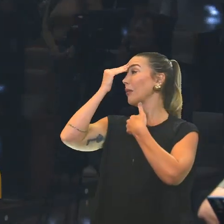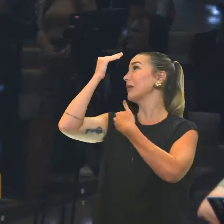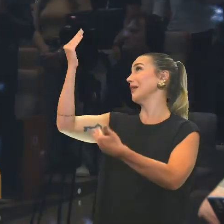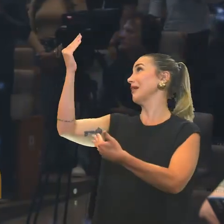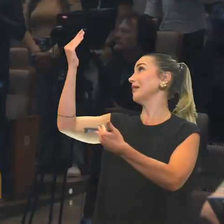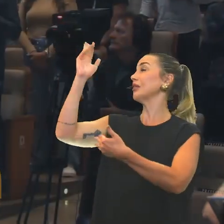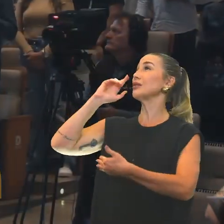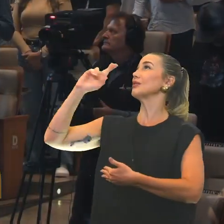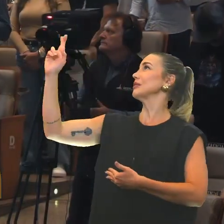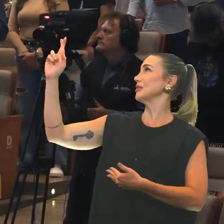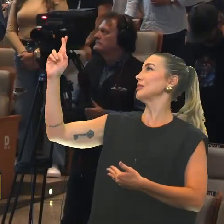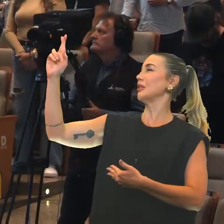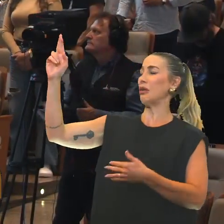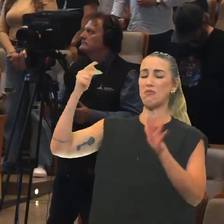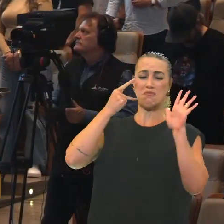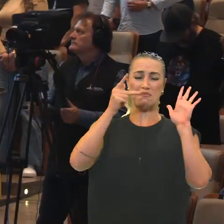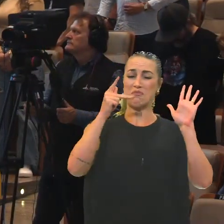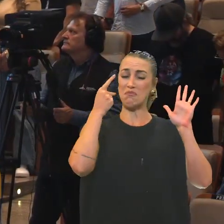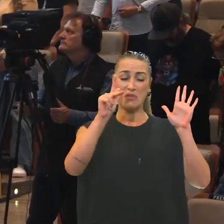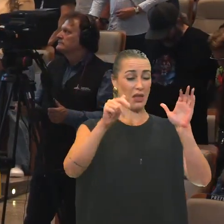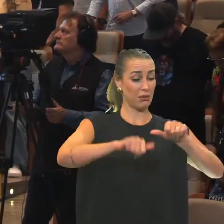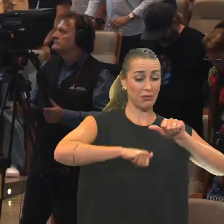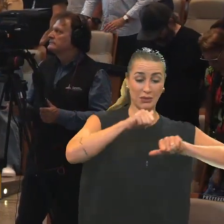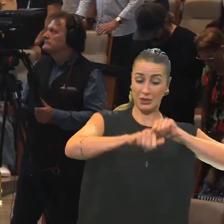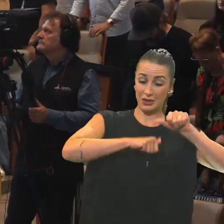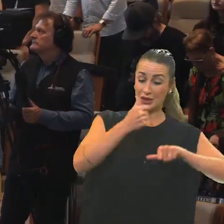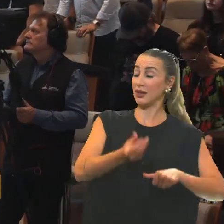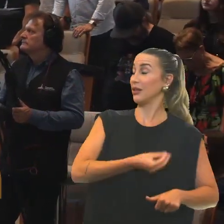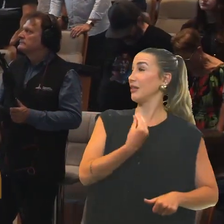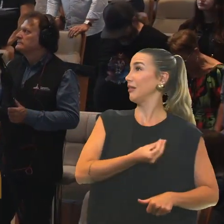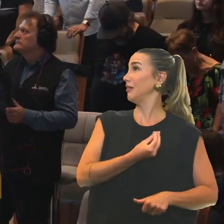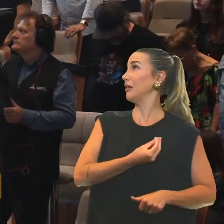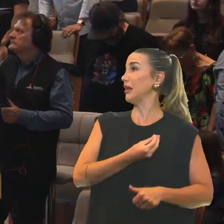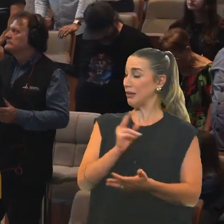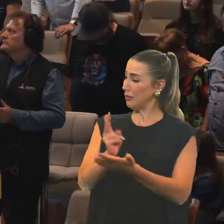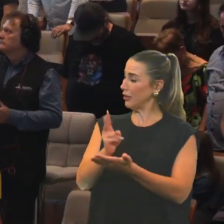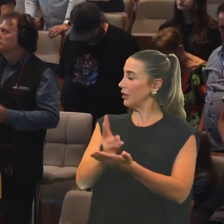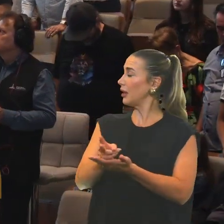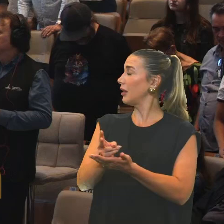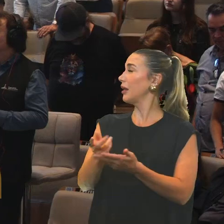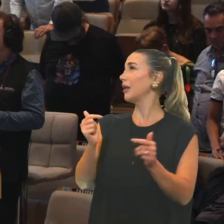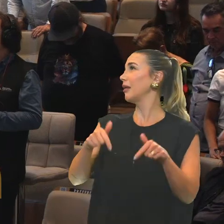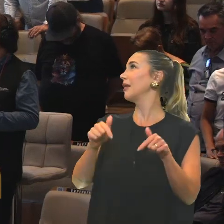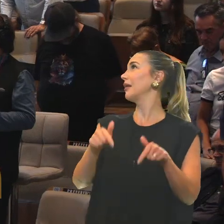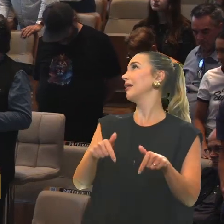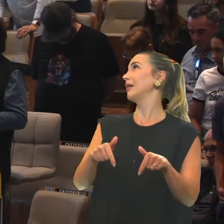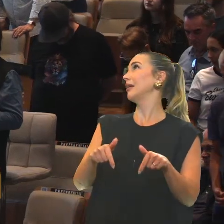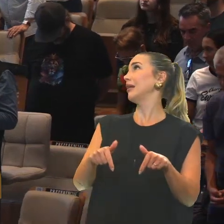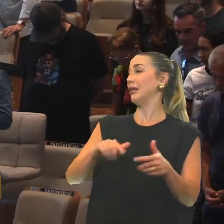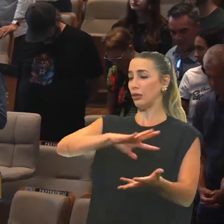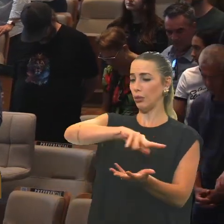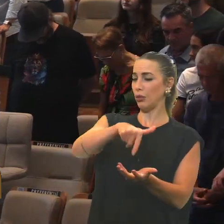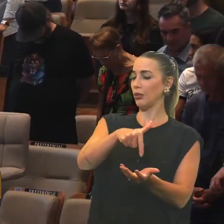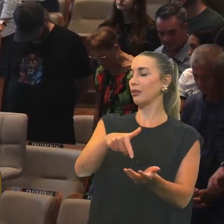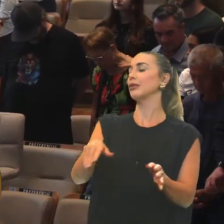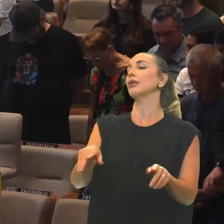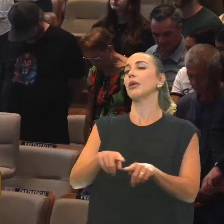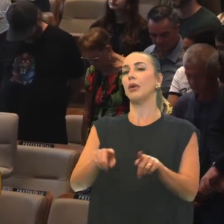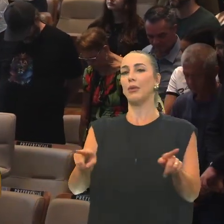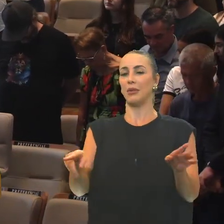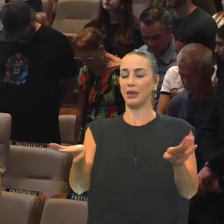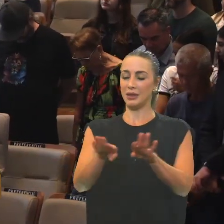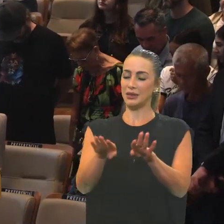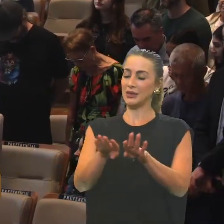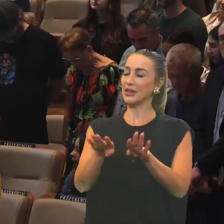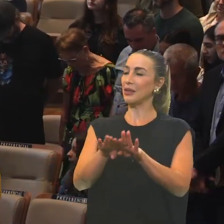promete mudança de vida para todos os dias aqui, mas também uma vida eterna com o Senhor no